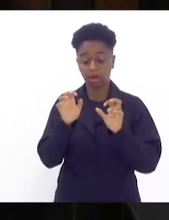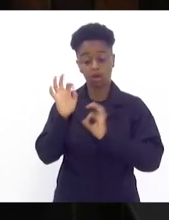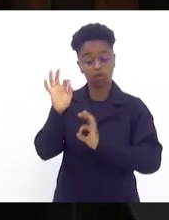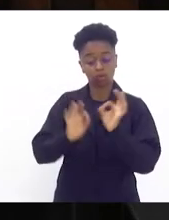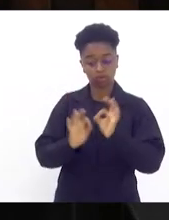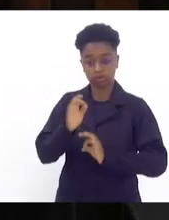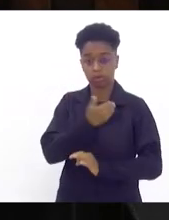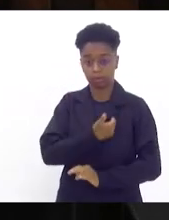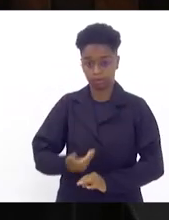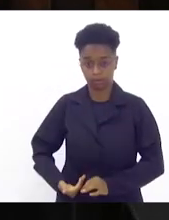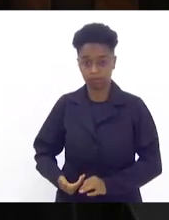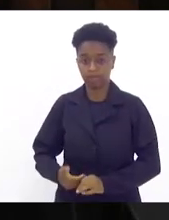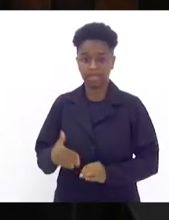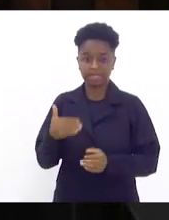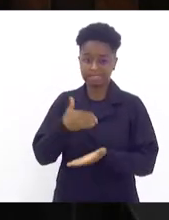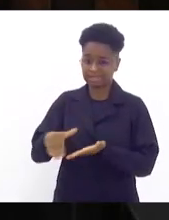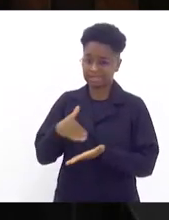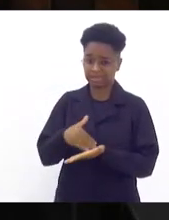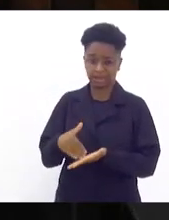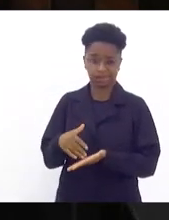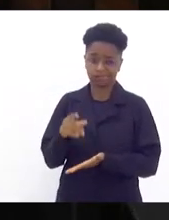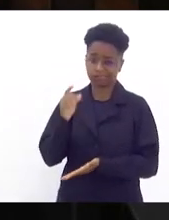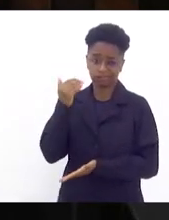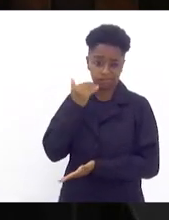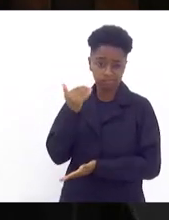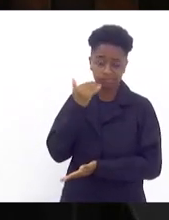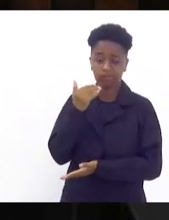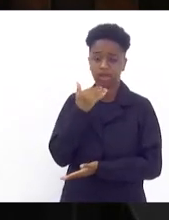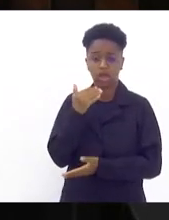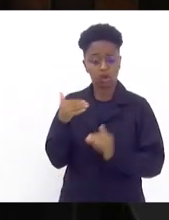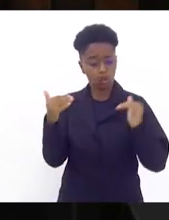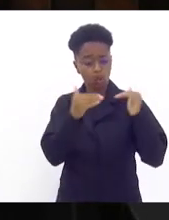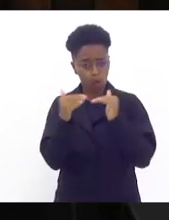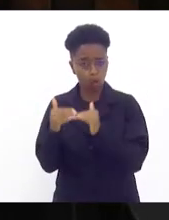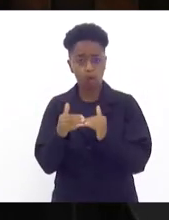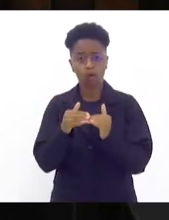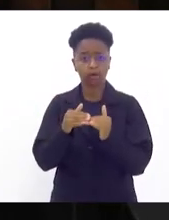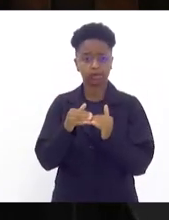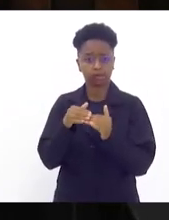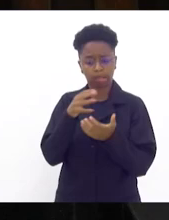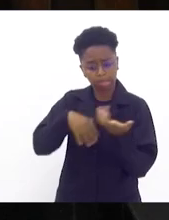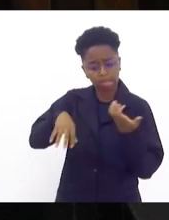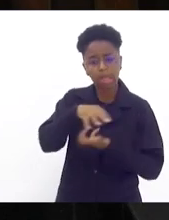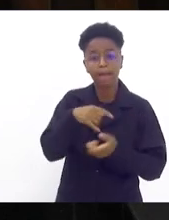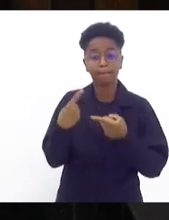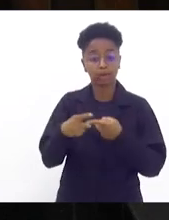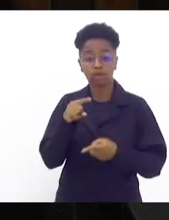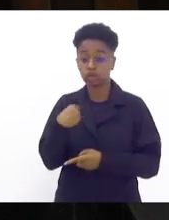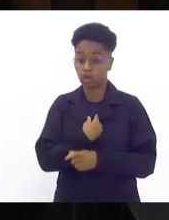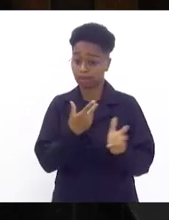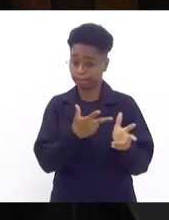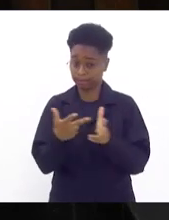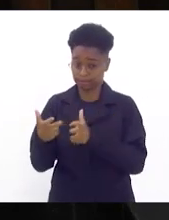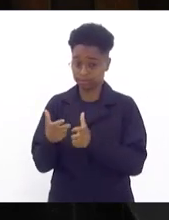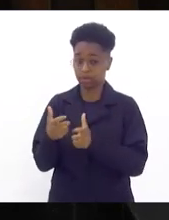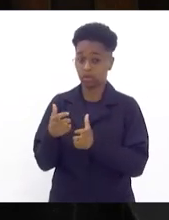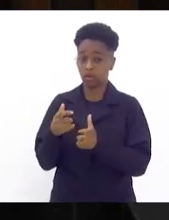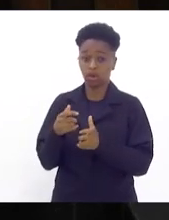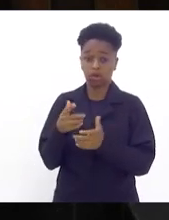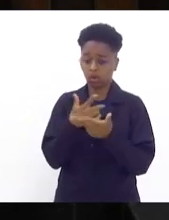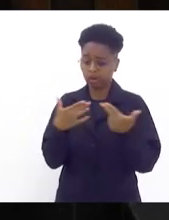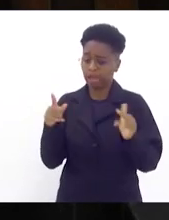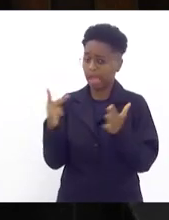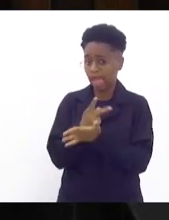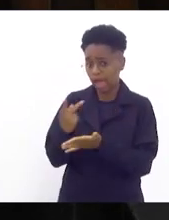Uma secretaria incompetente, leniente com a desordem, porque a gente viu a extorsão acontecendo com estacionamento irregular,